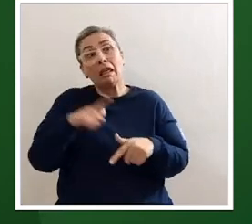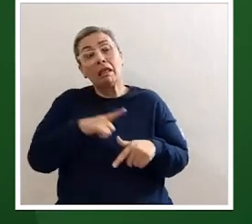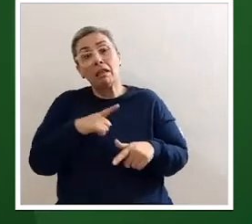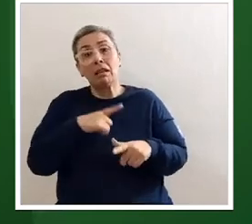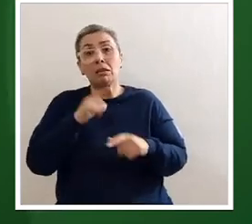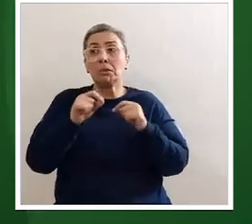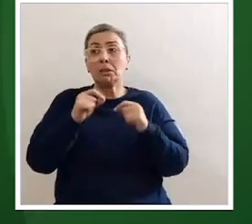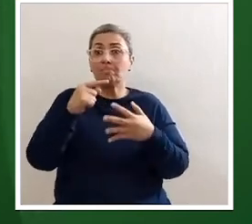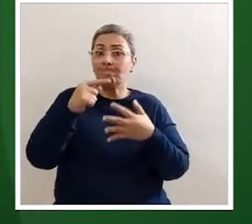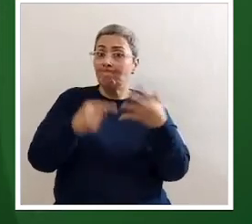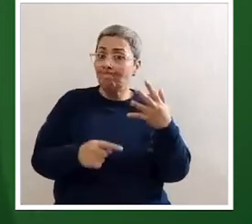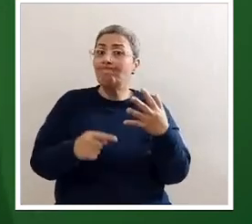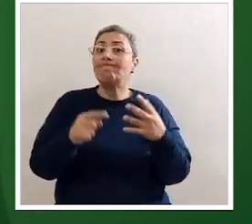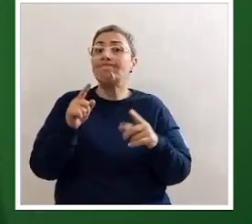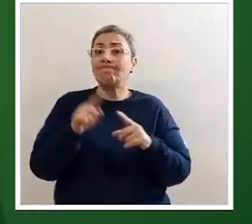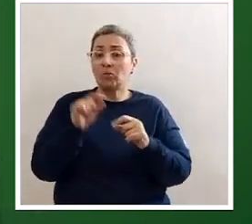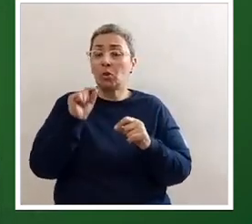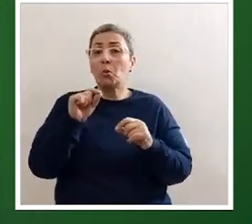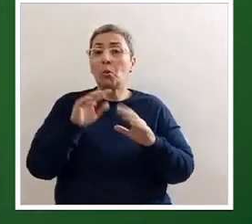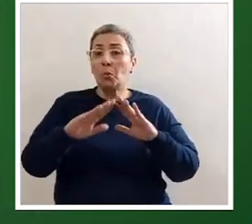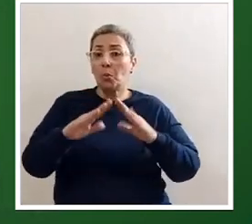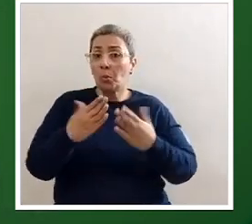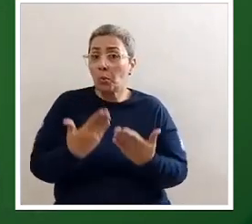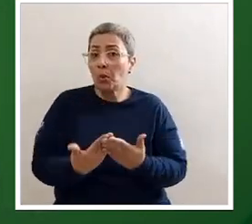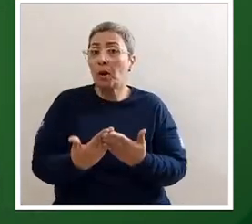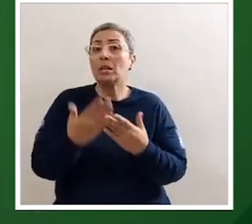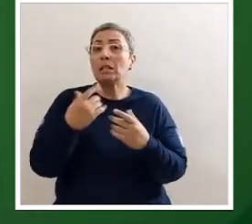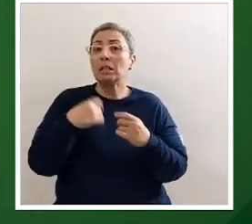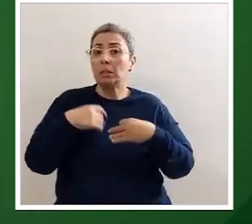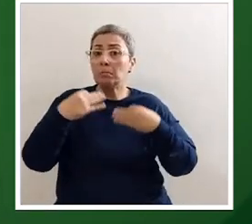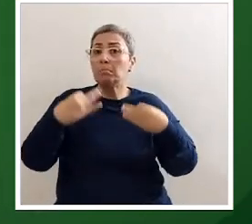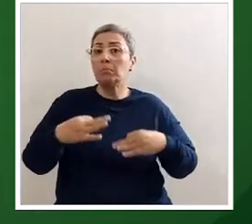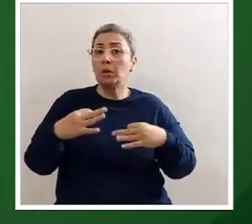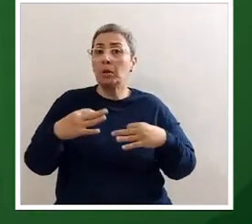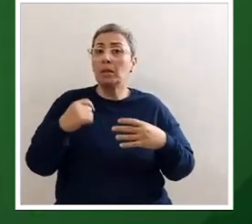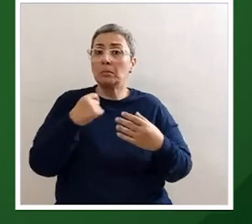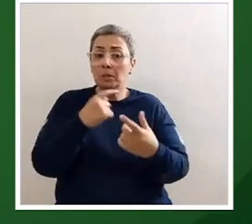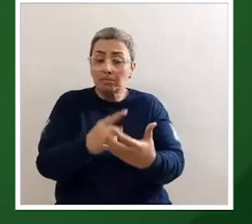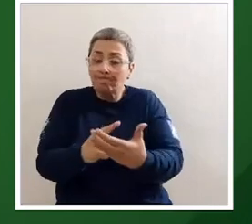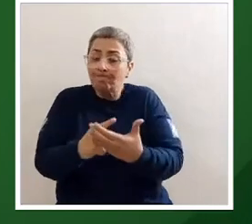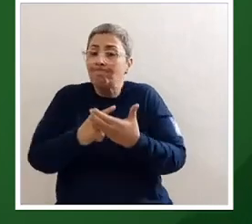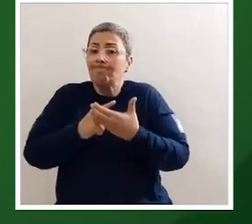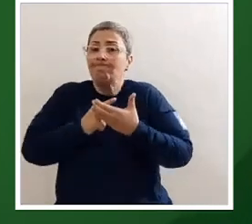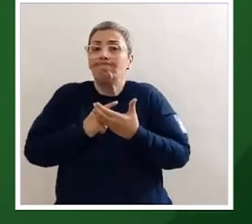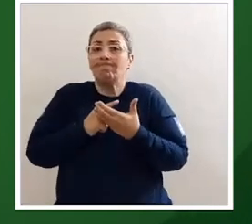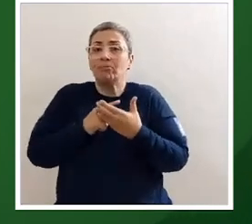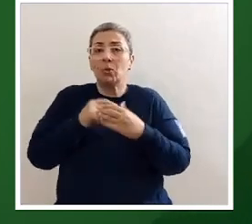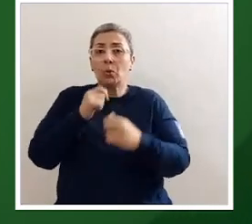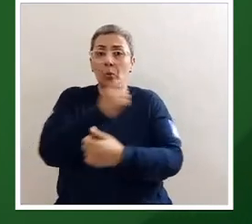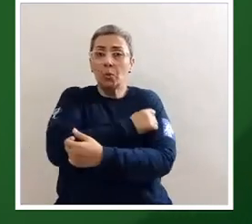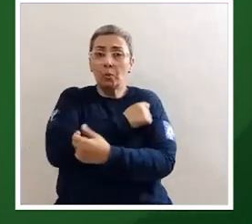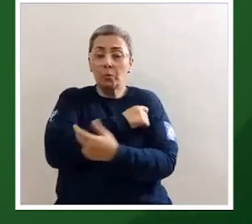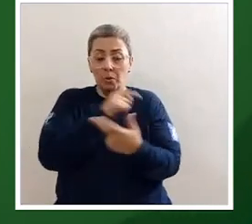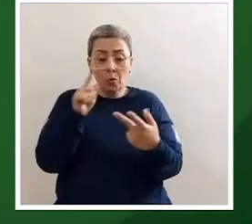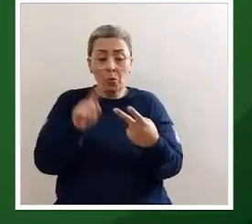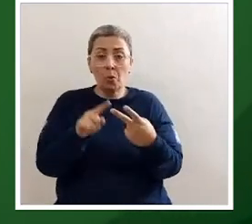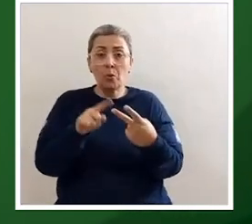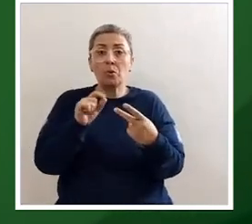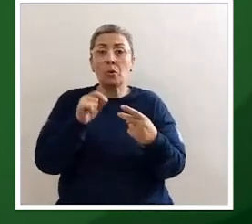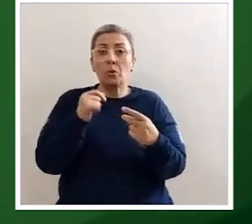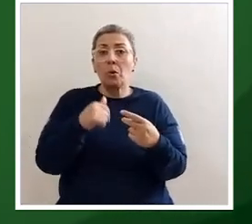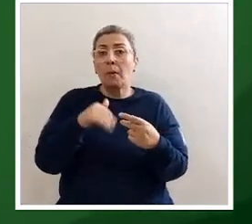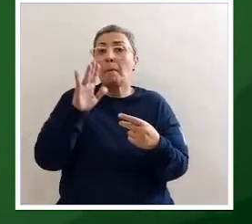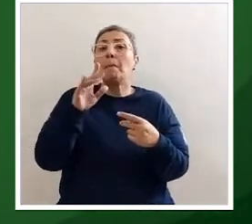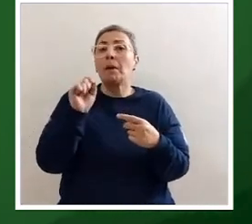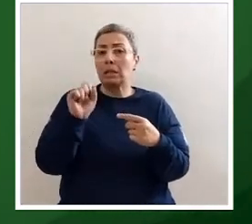essa questão da escola realmente abraçando esse aluno a outra questão passa um